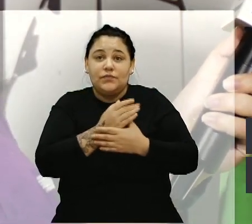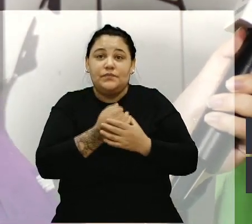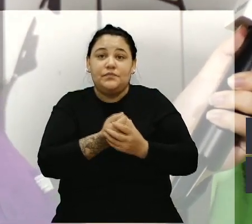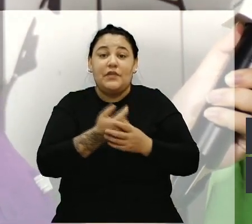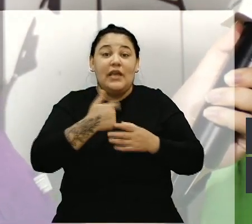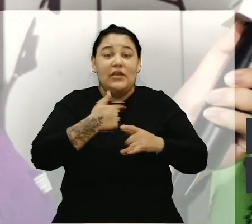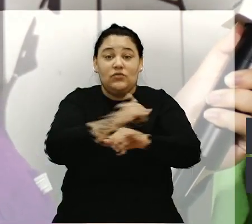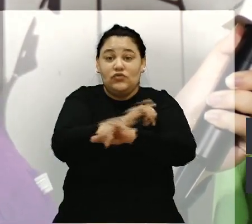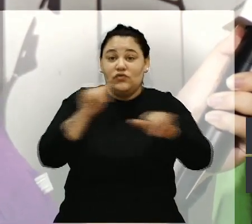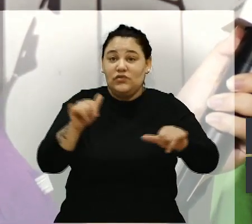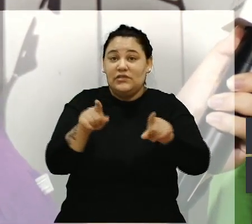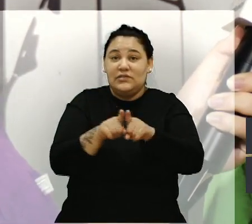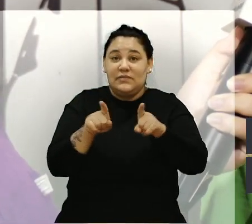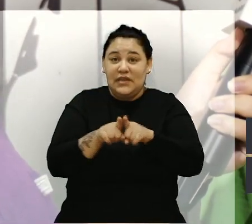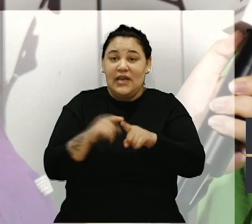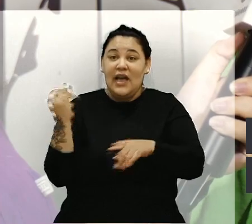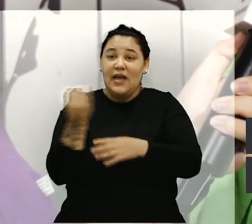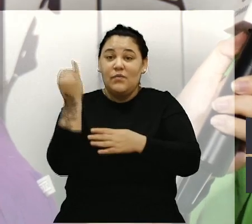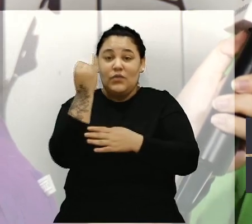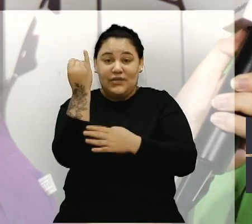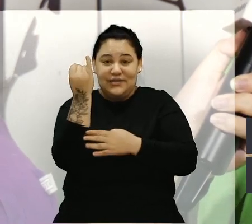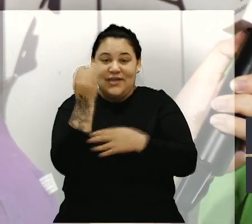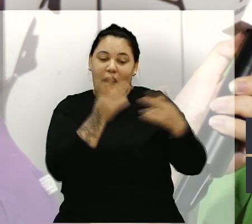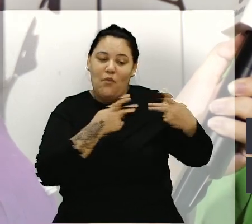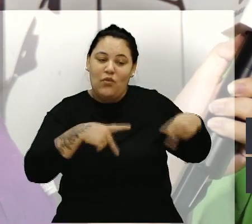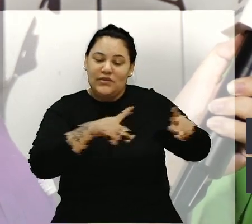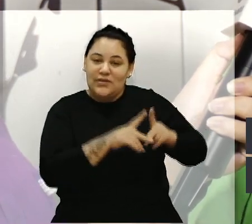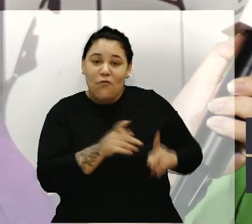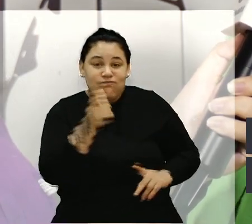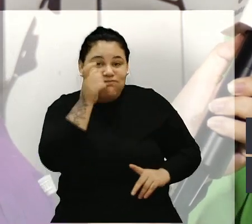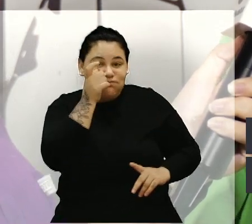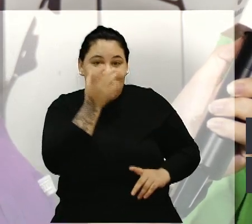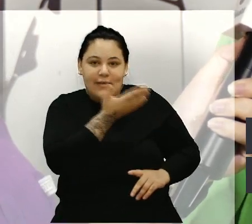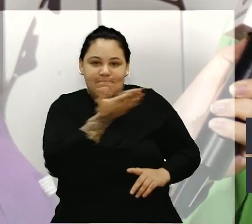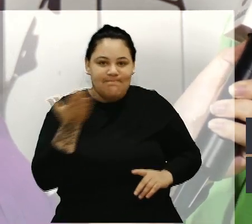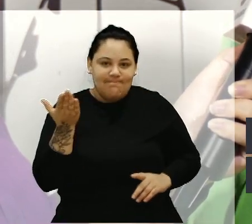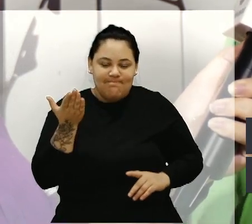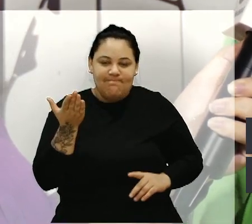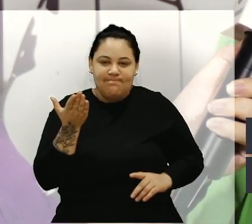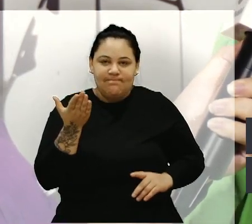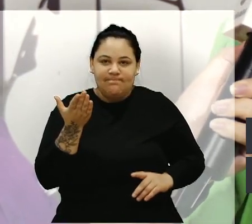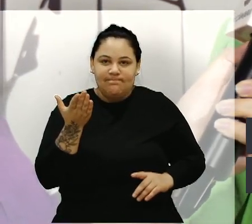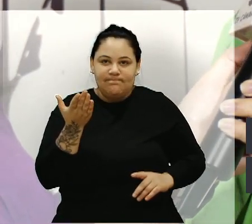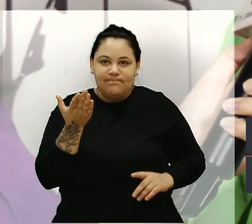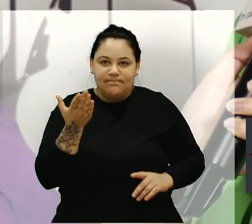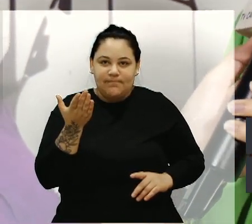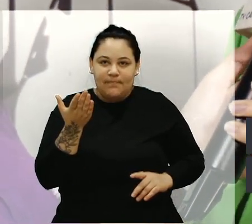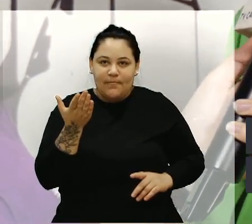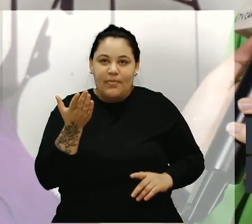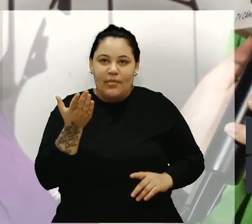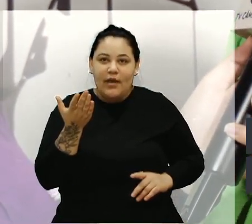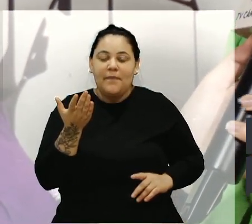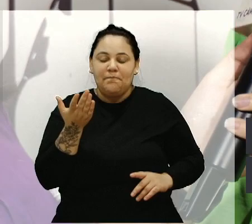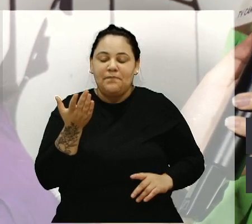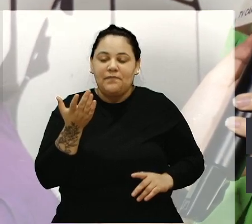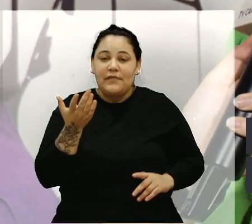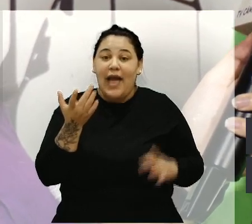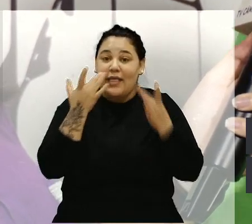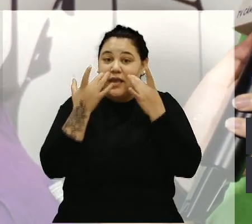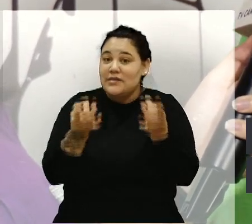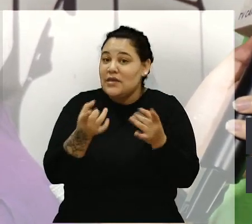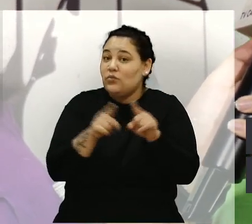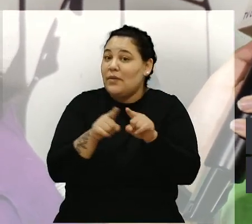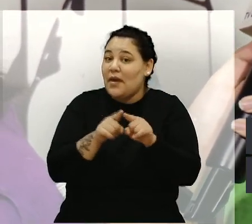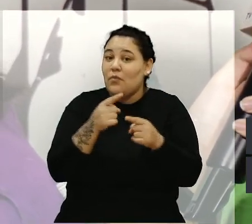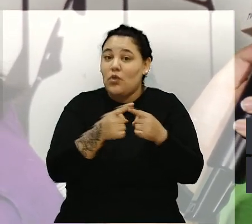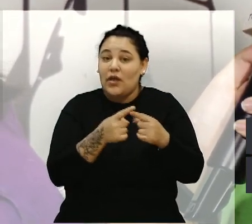noticiei, então, a importância da população ficar atenta à questão do fundo de garantia. Num primeiro